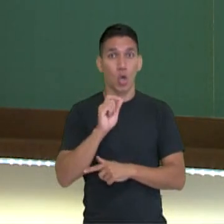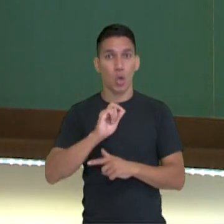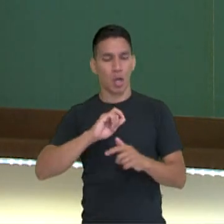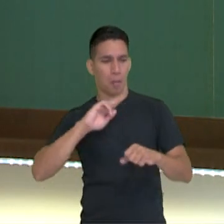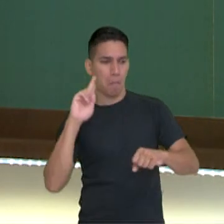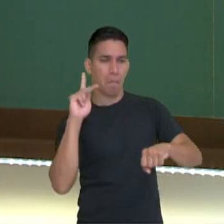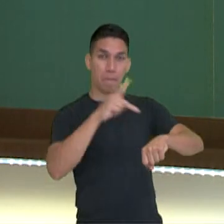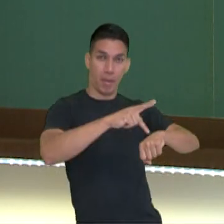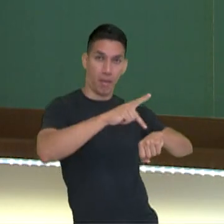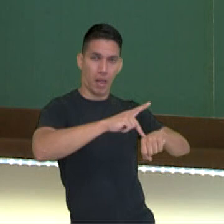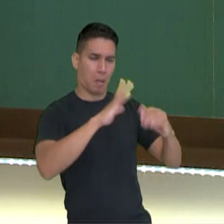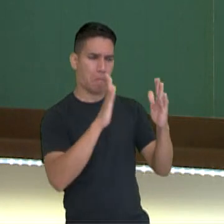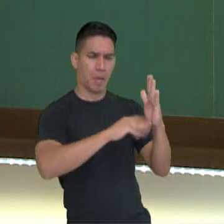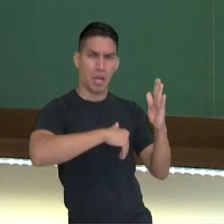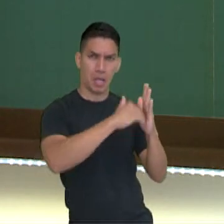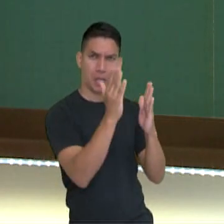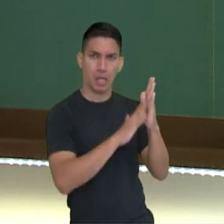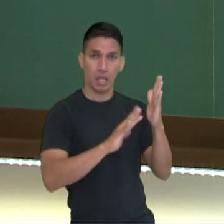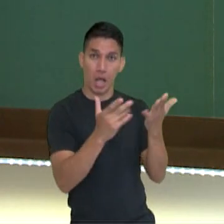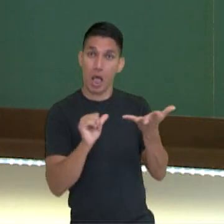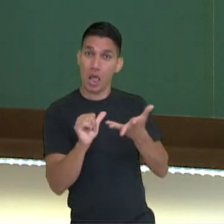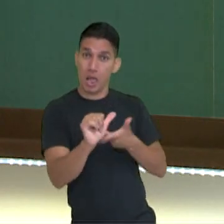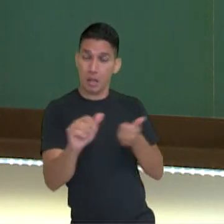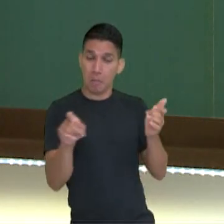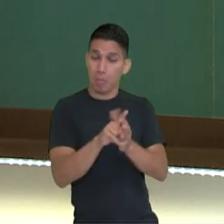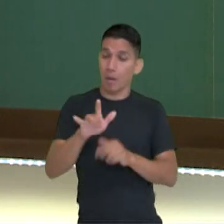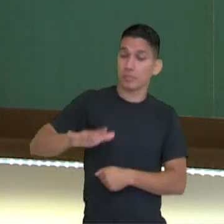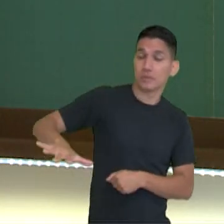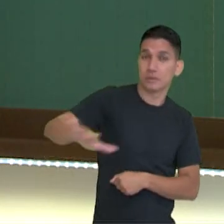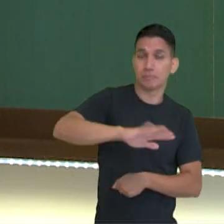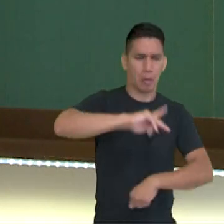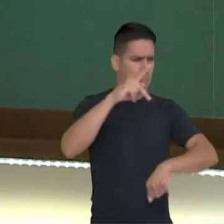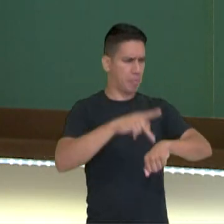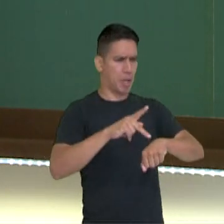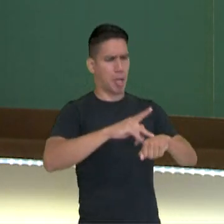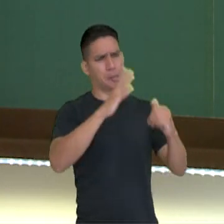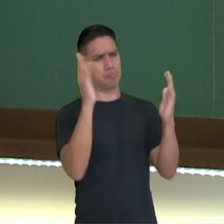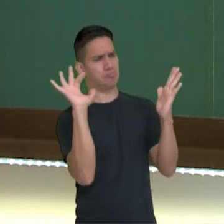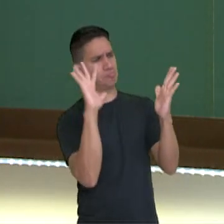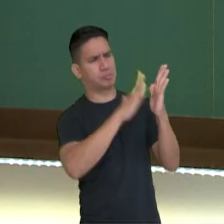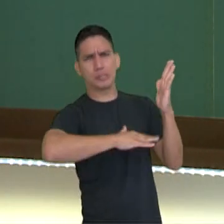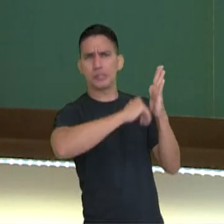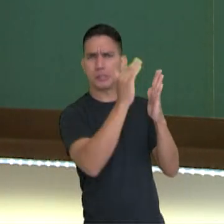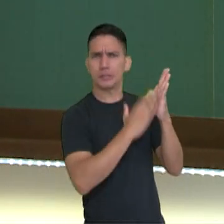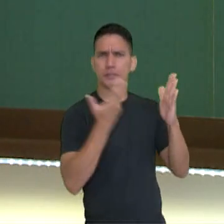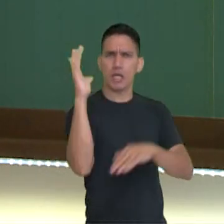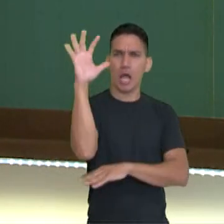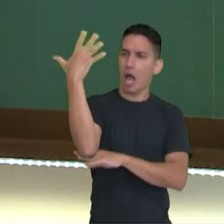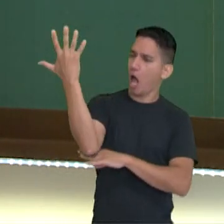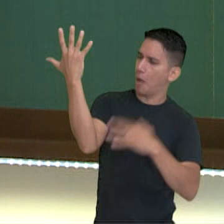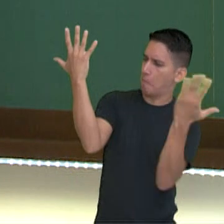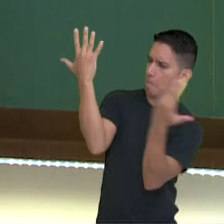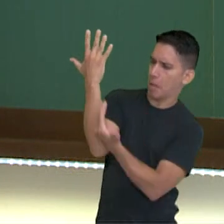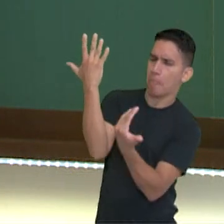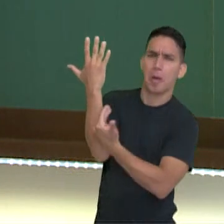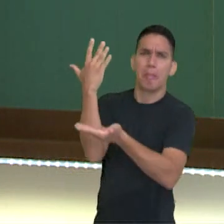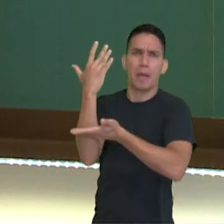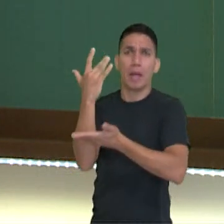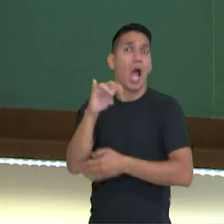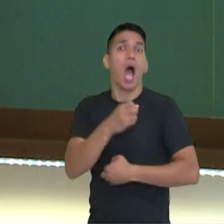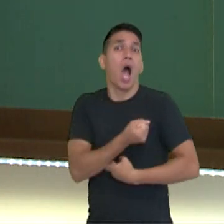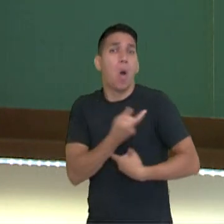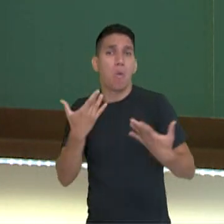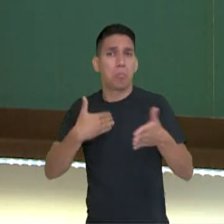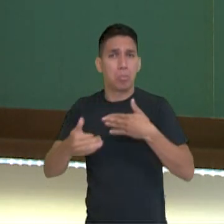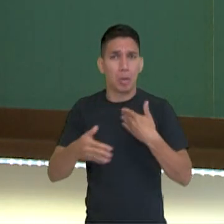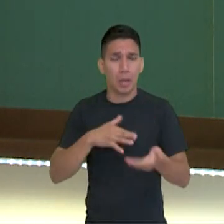em elementos que ele tinha ali no próprio espaço dele, em rochas, em troncos de árvores, alguma referência